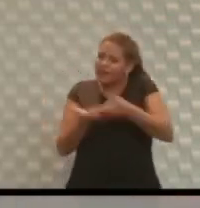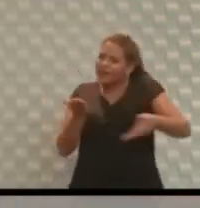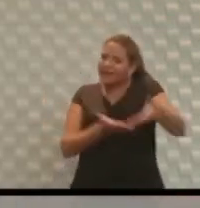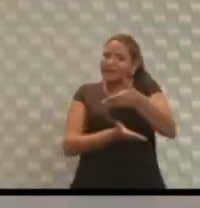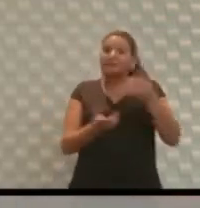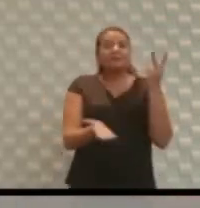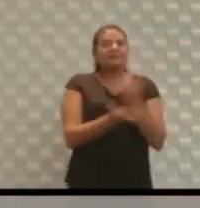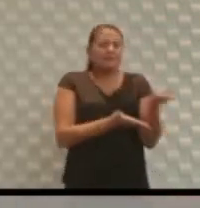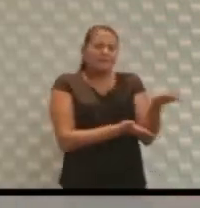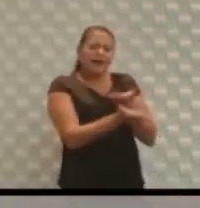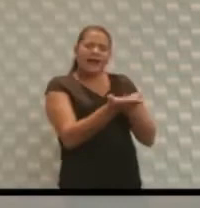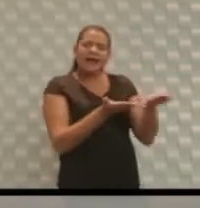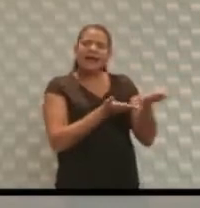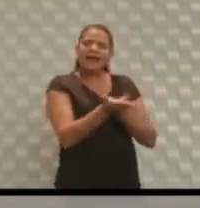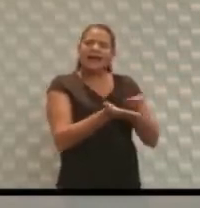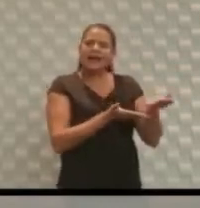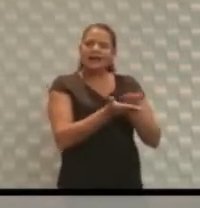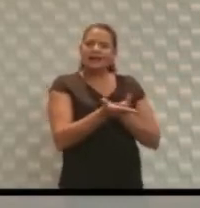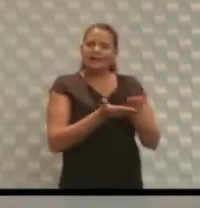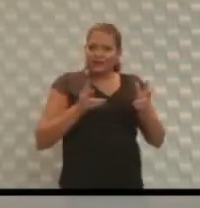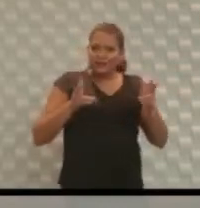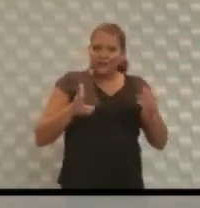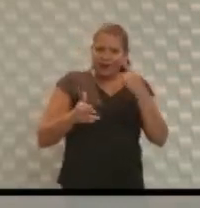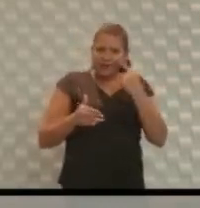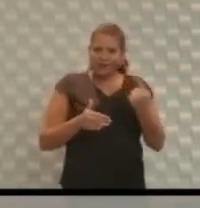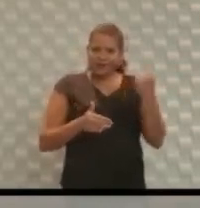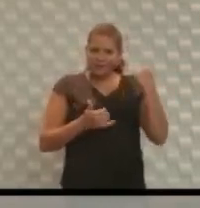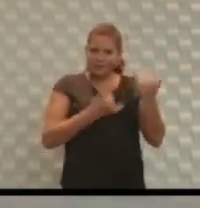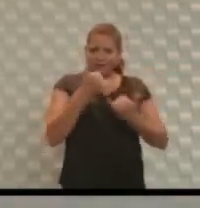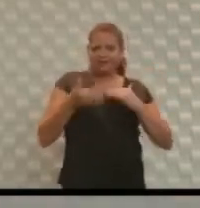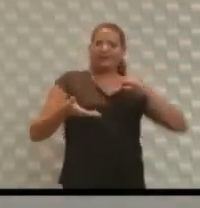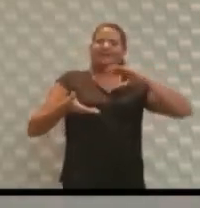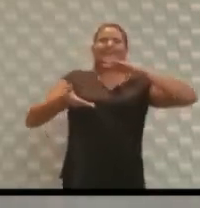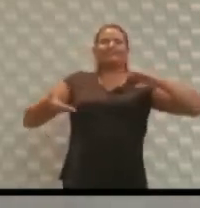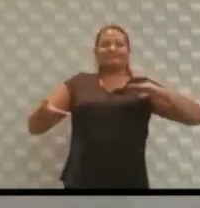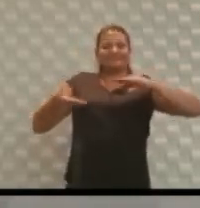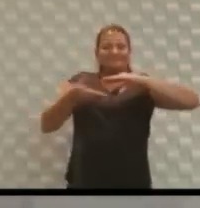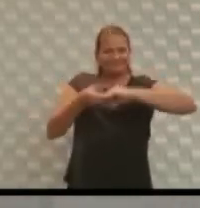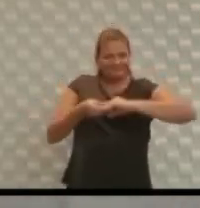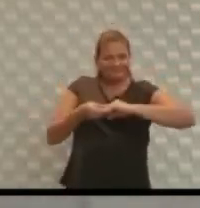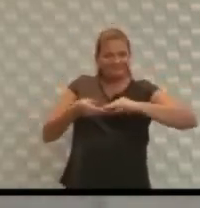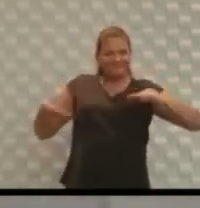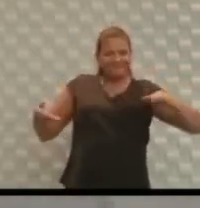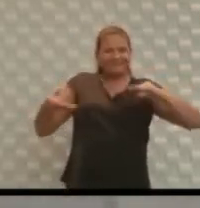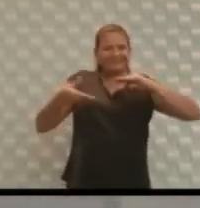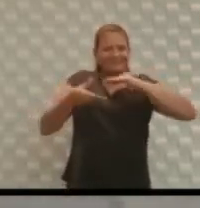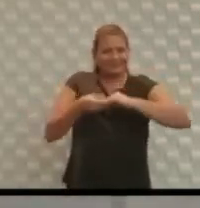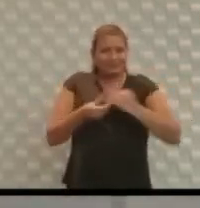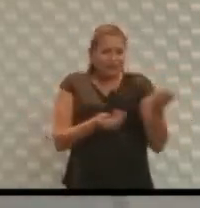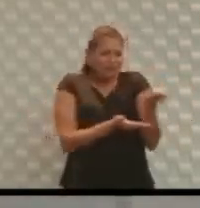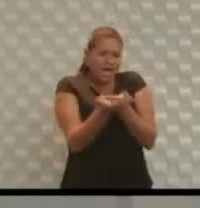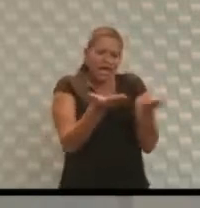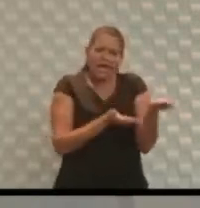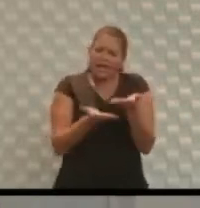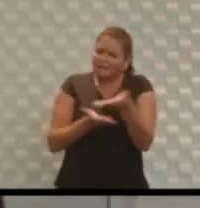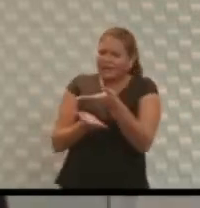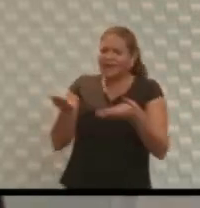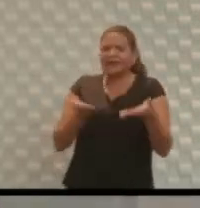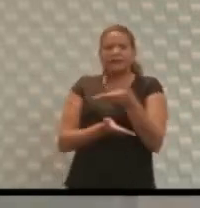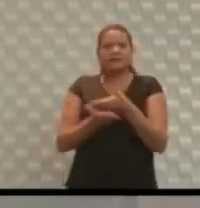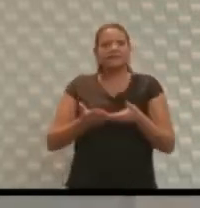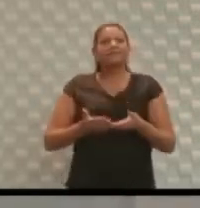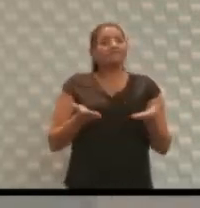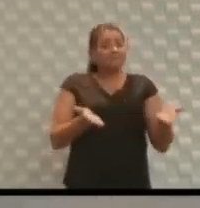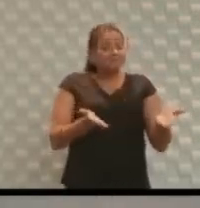outro. Esse é o propósito de Deus. Hoje no mundo a gente vê coisas tão opostas a isso, que para mim